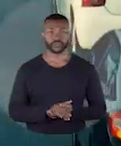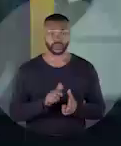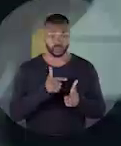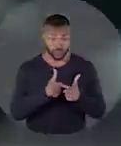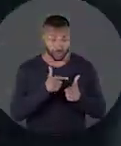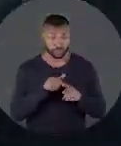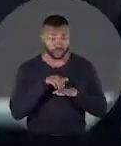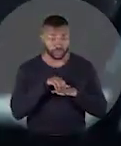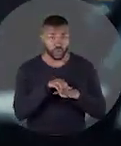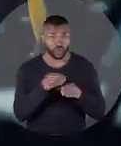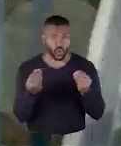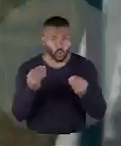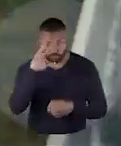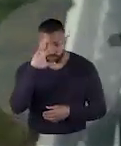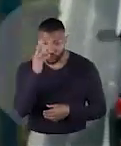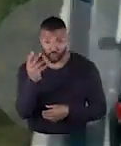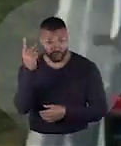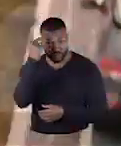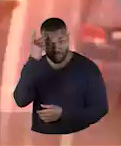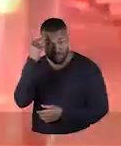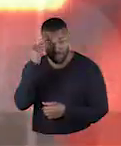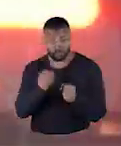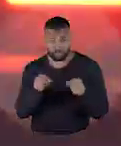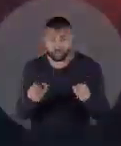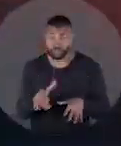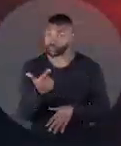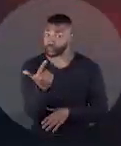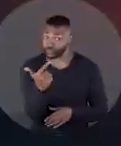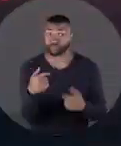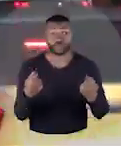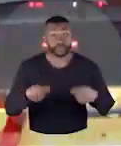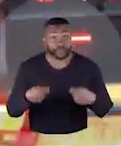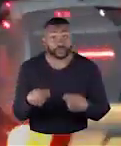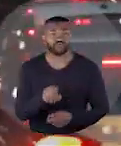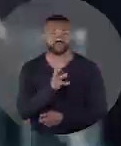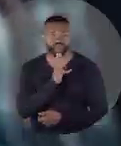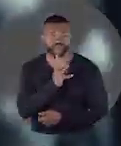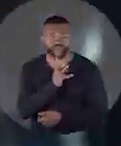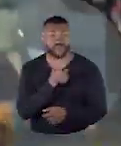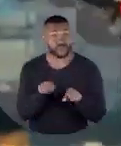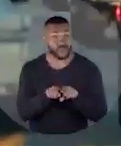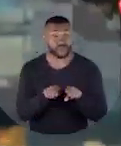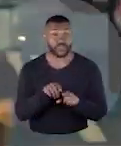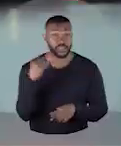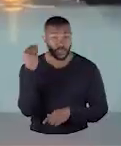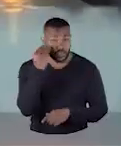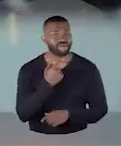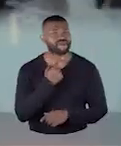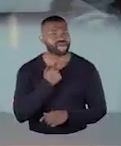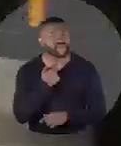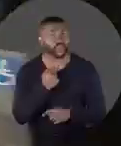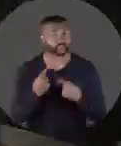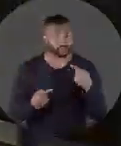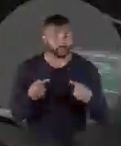Para vencer o desafio do transporte em São Paulo, não existe mágica. É preciso conhecimento, experiência e vontade